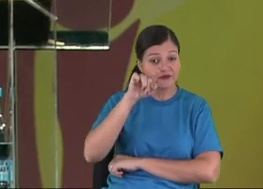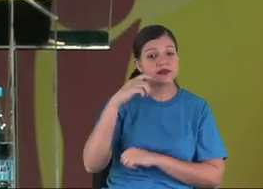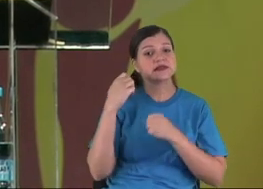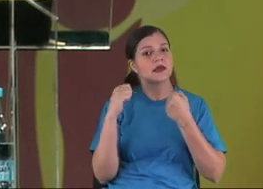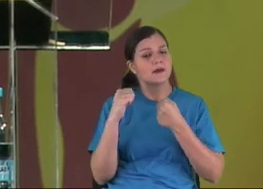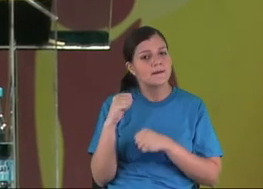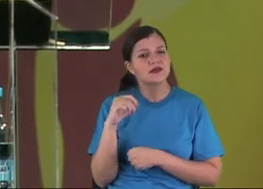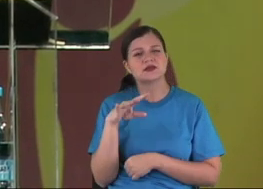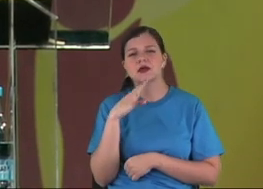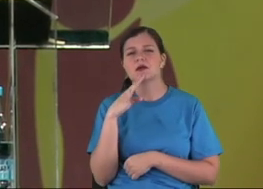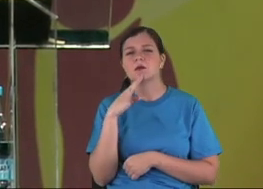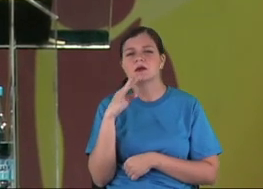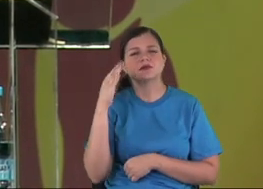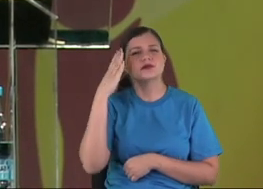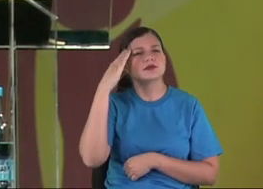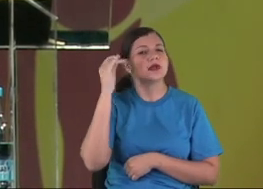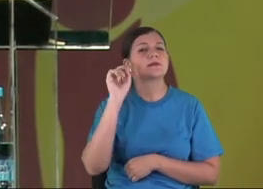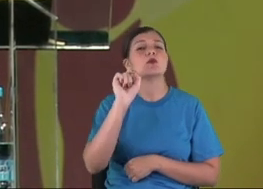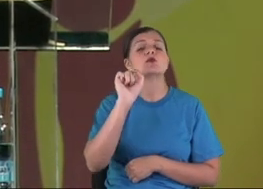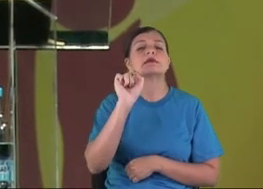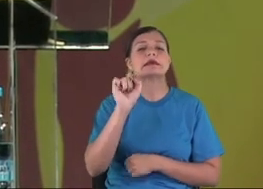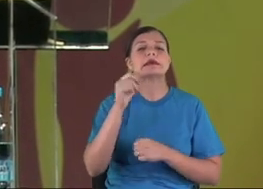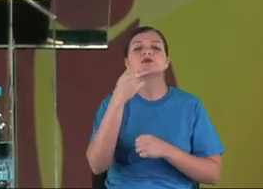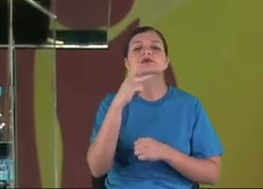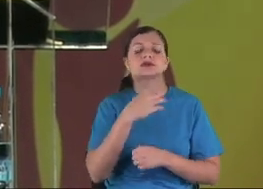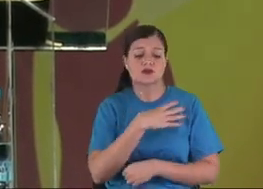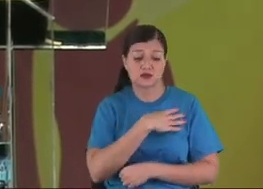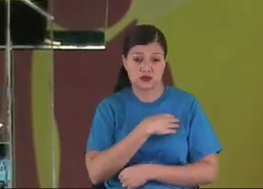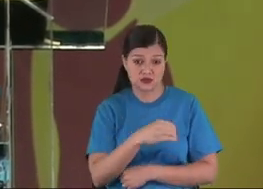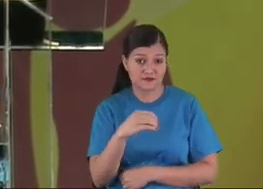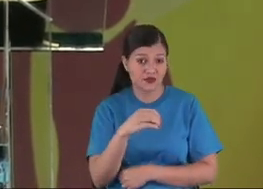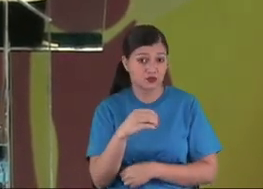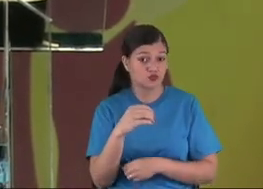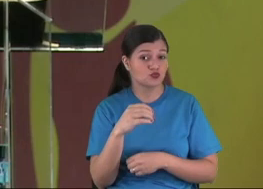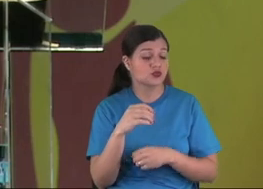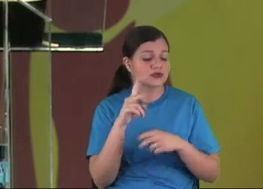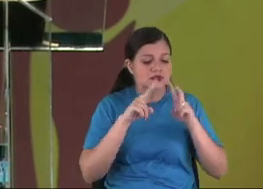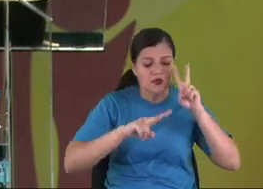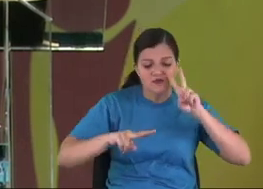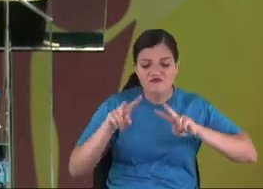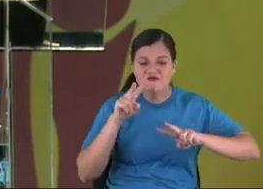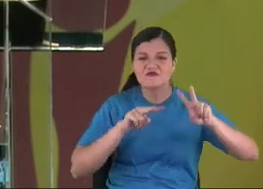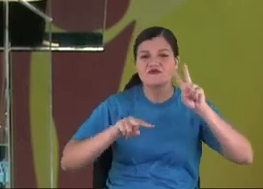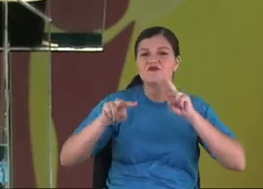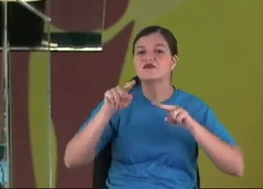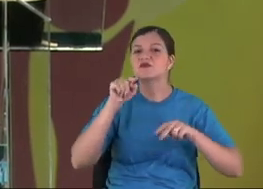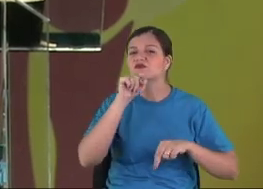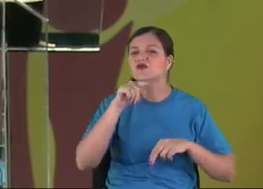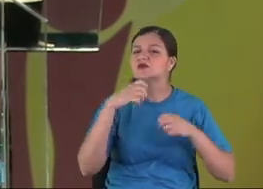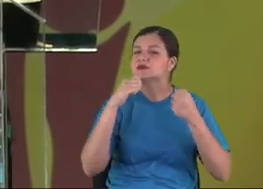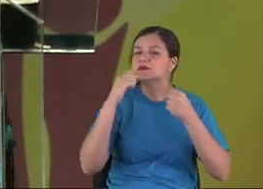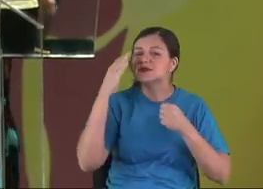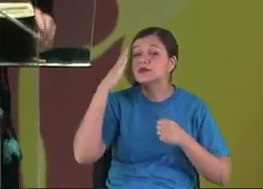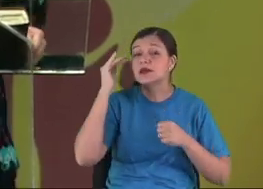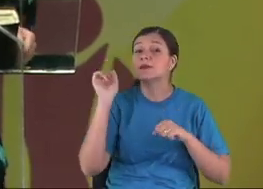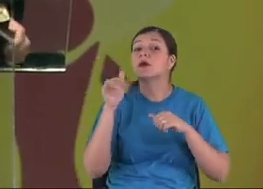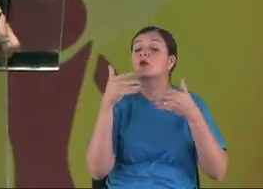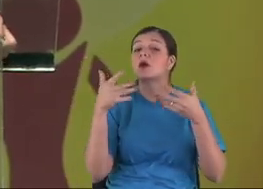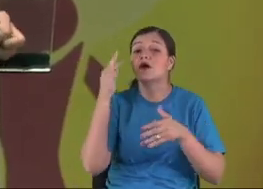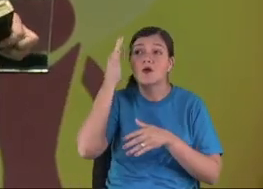o que os seus filhos, com o que os seus filhos estão enchendo as suas cabeças. Você precisa saber a filosofia do colégio onde ele